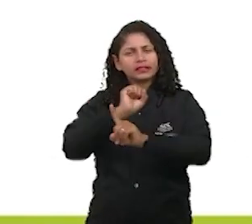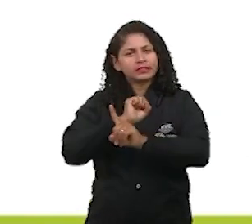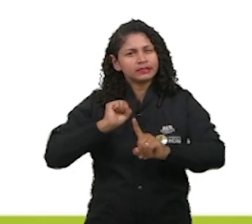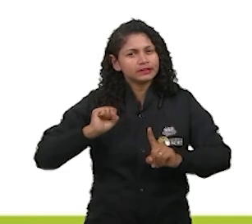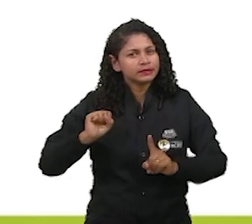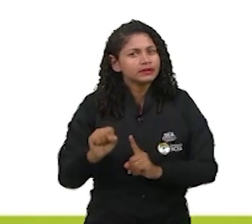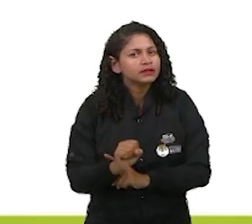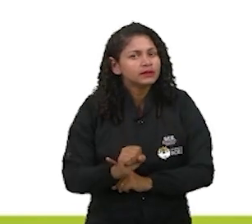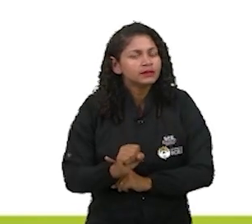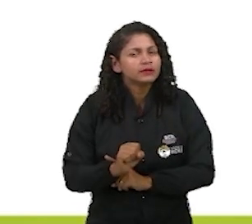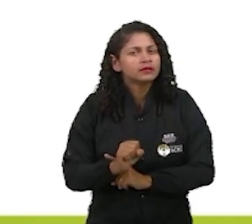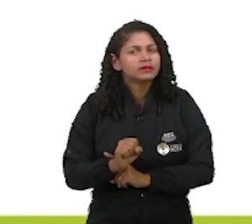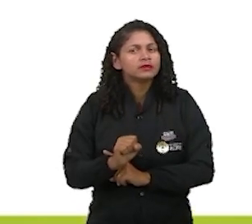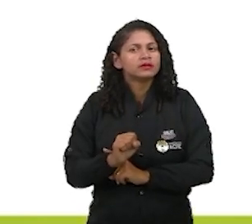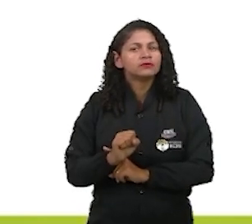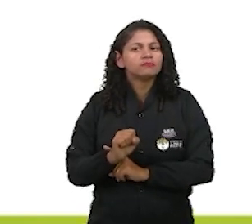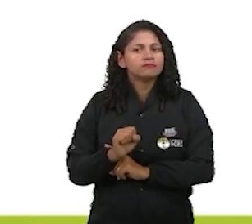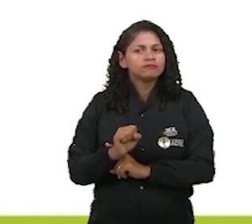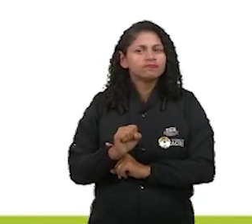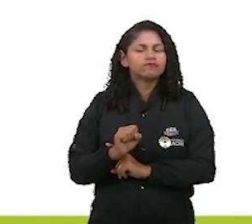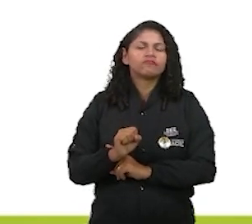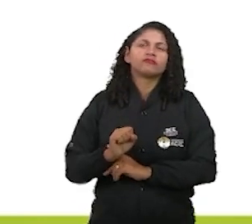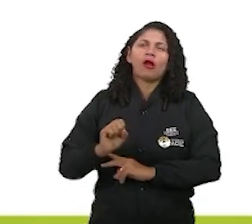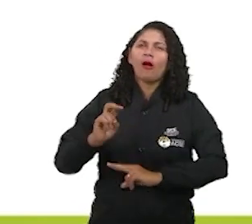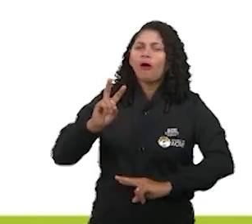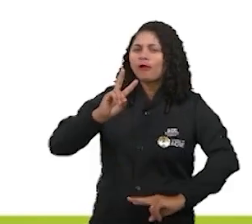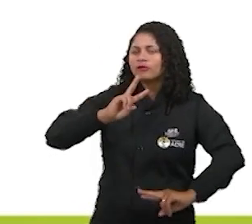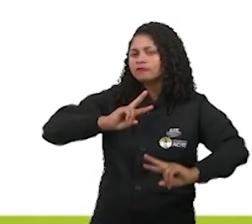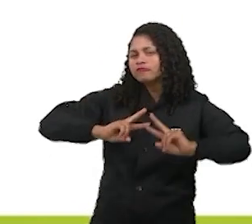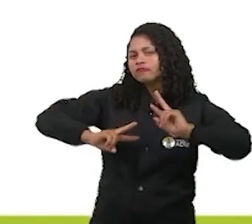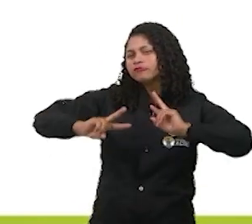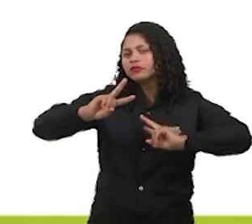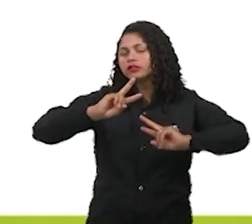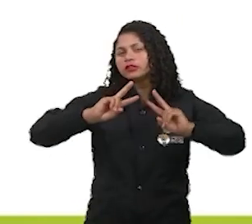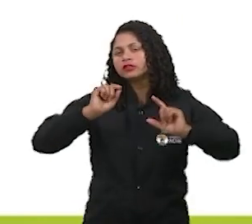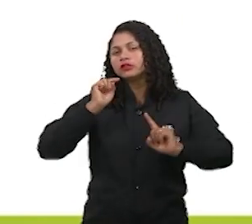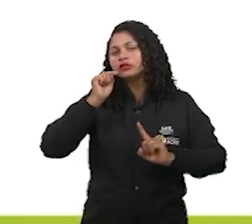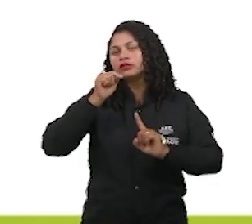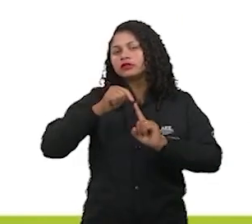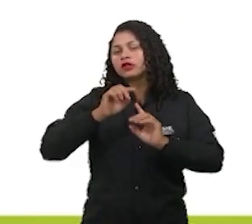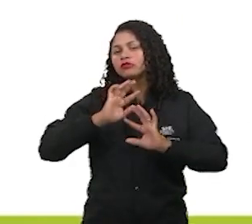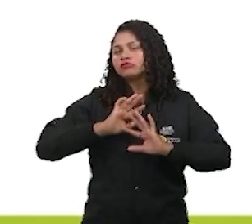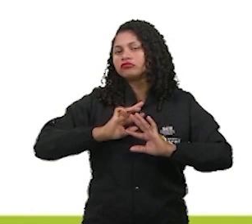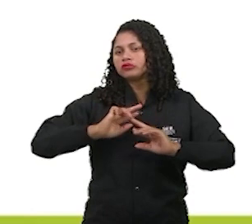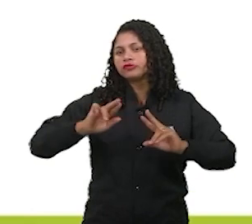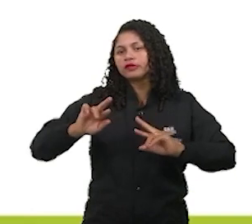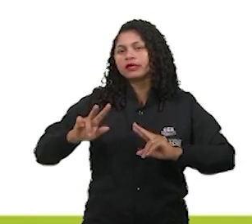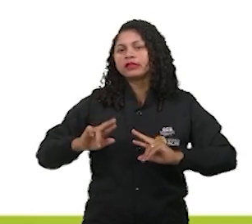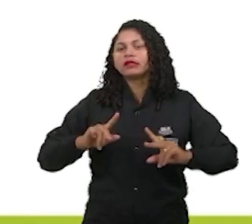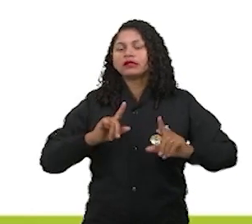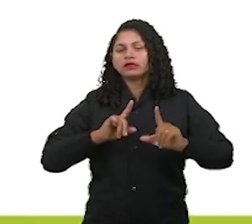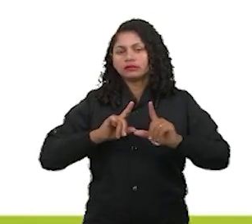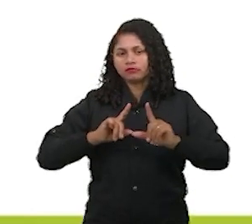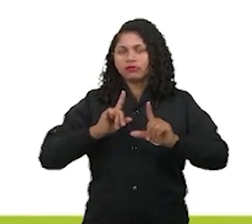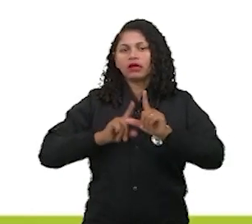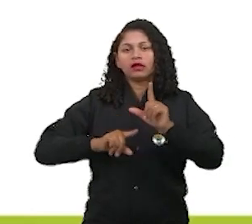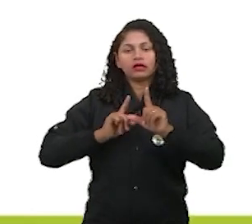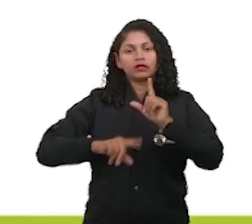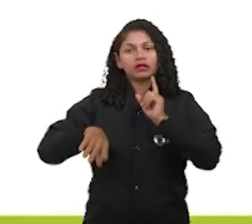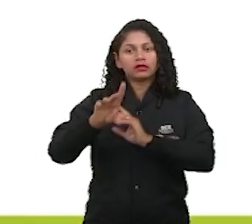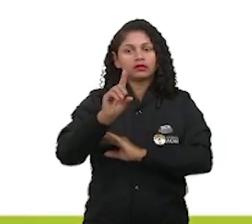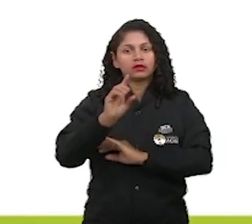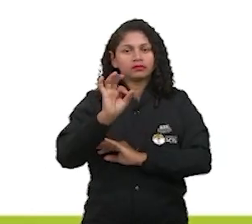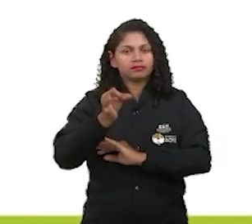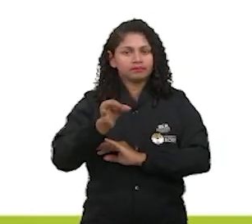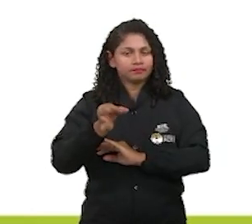é um poema, traz aí a subjetividade, a singularidade. E nós temos a nossa resposta adequada, que é a letra D.